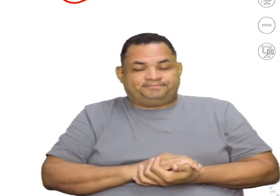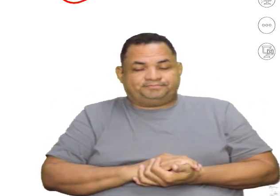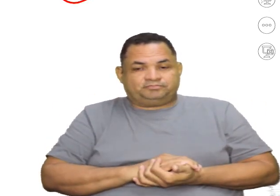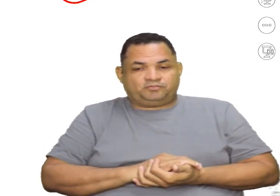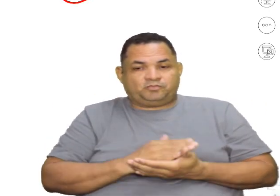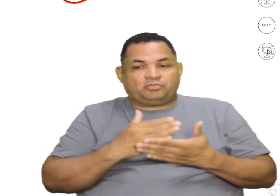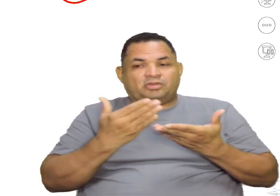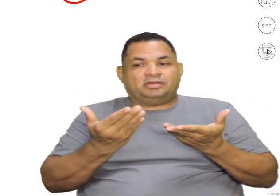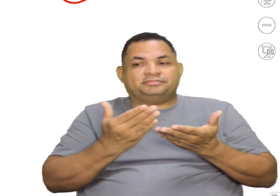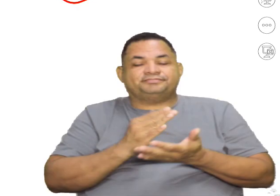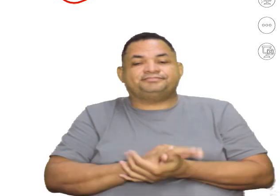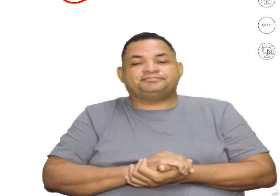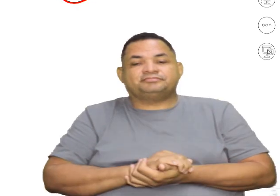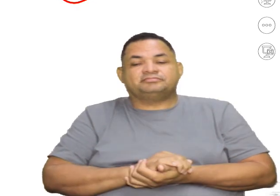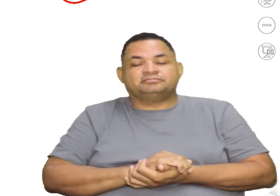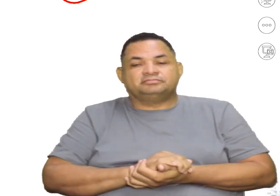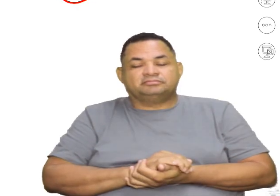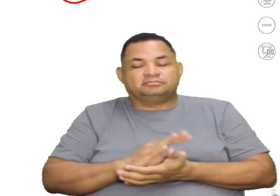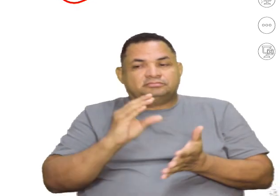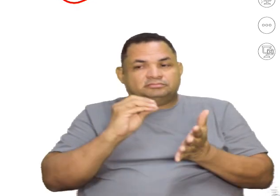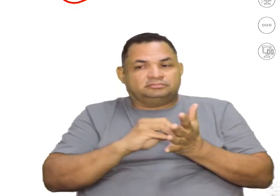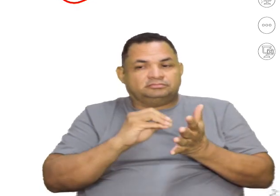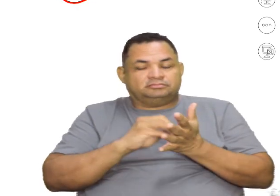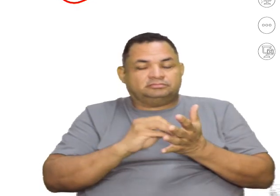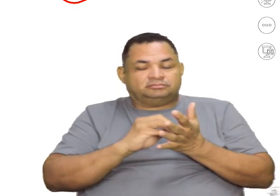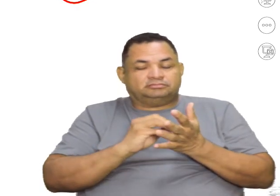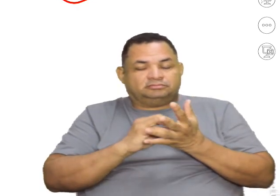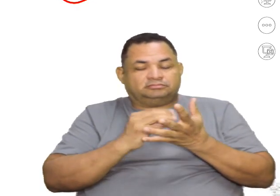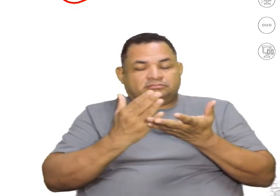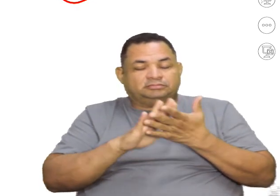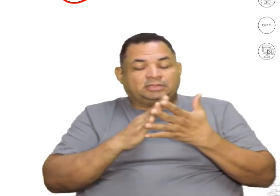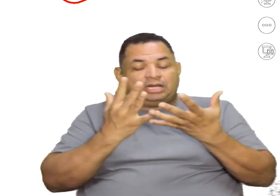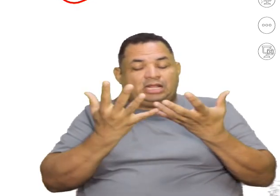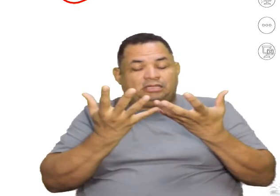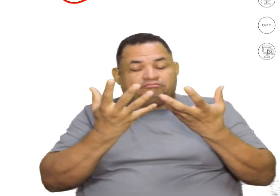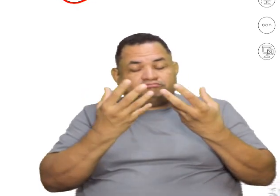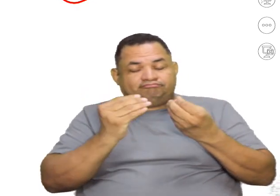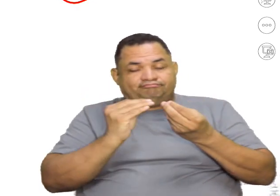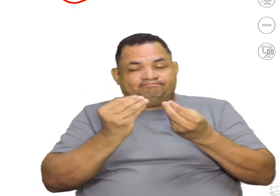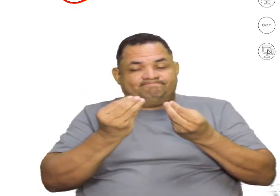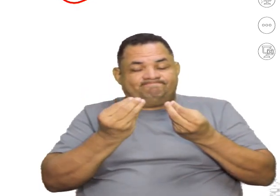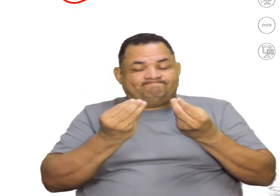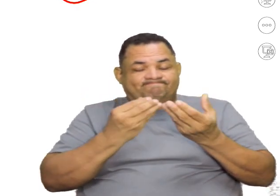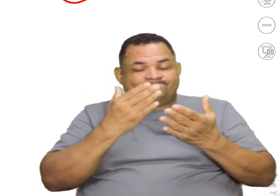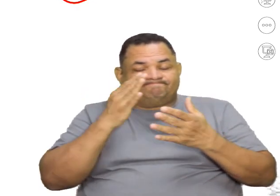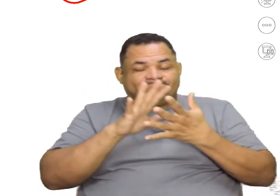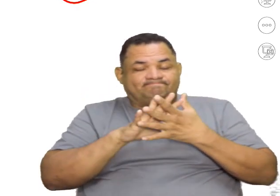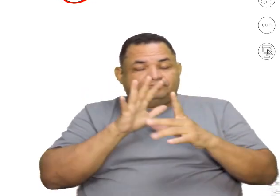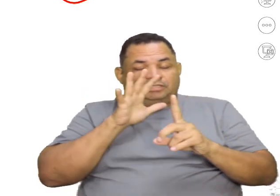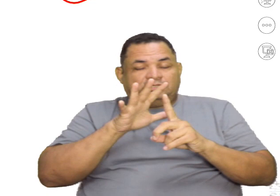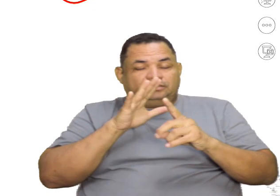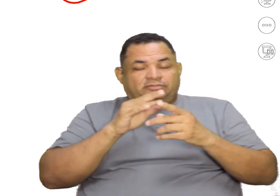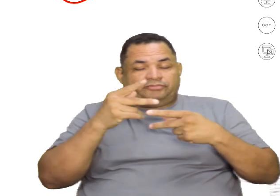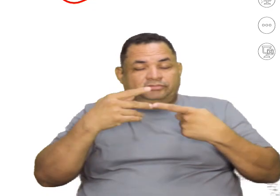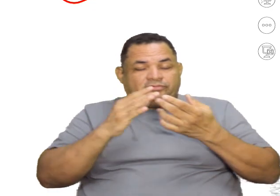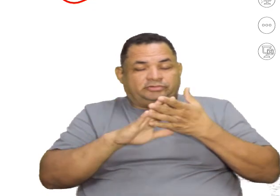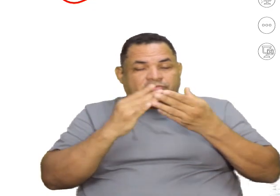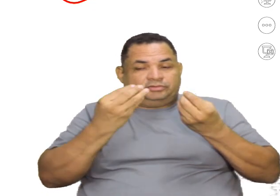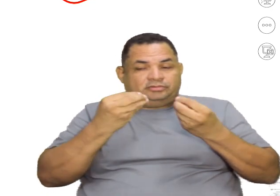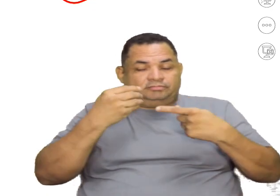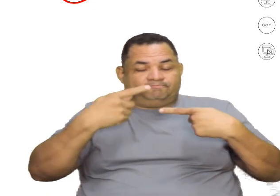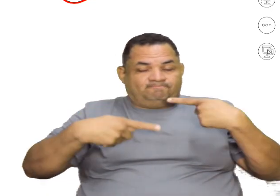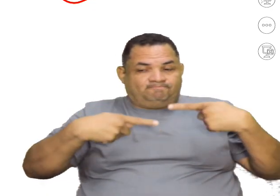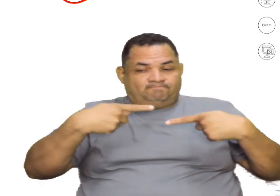reconhecimento, né? Então, essa falta de reconhecimento também impede de que políticas